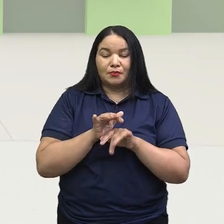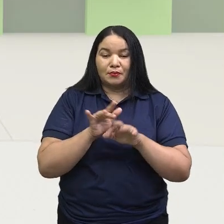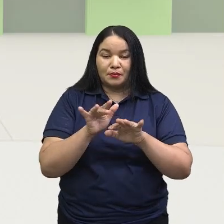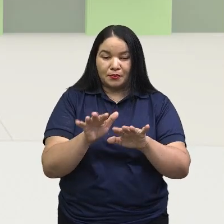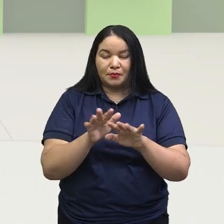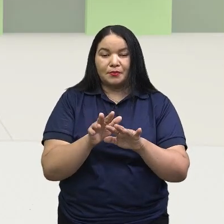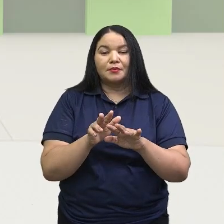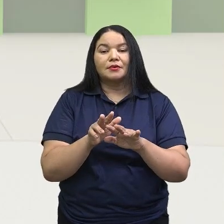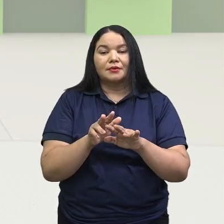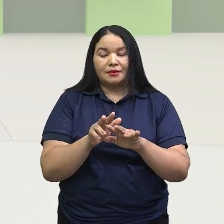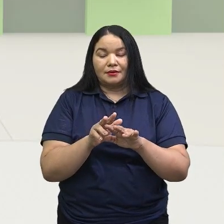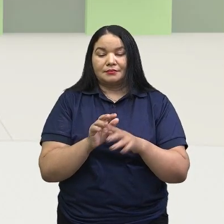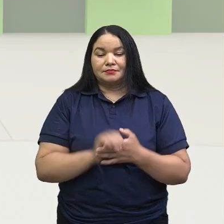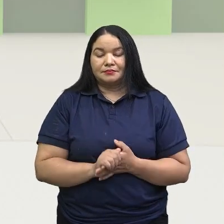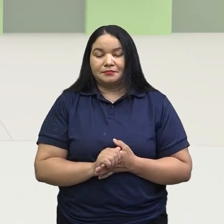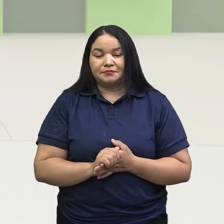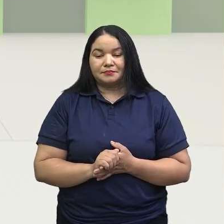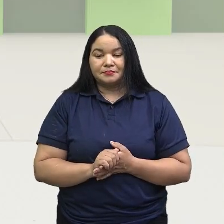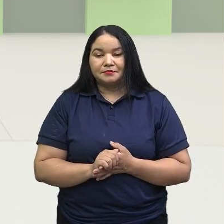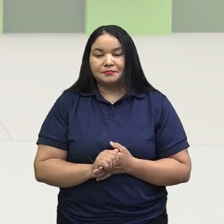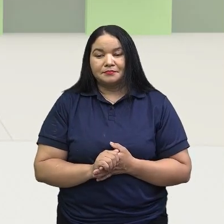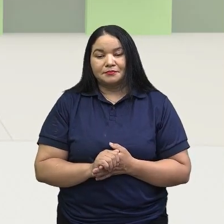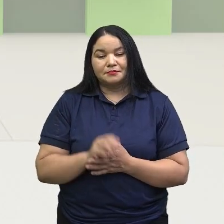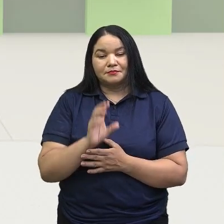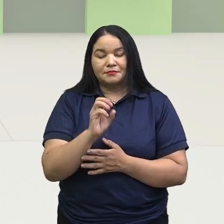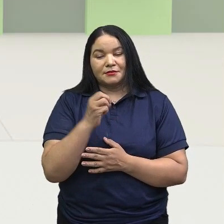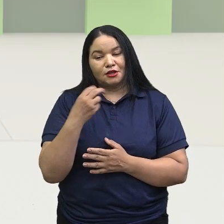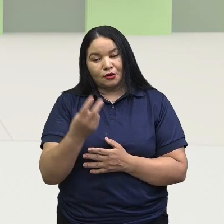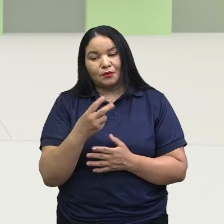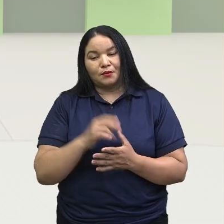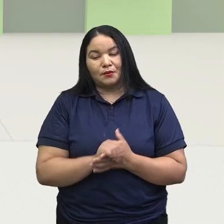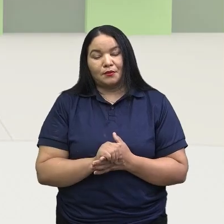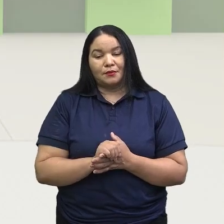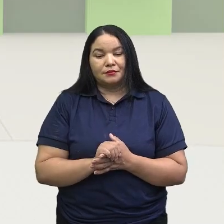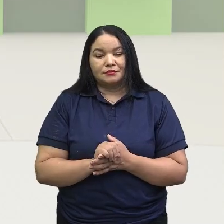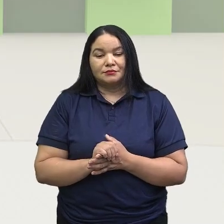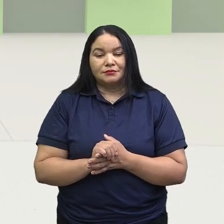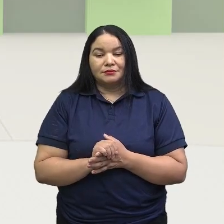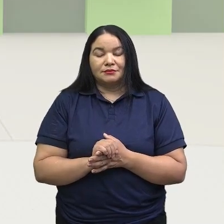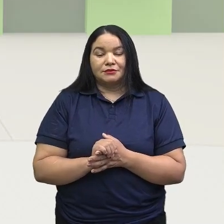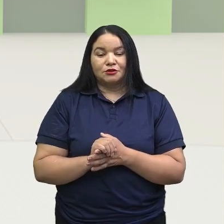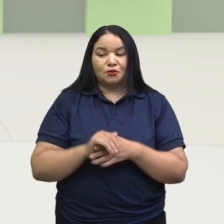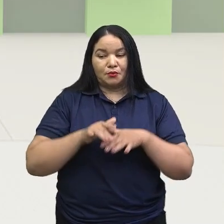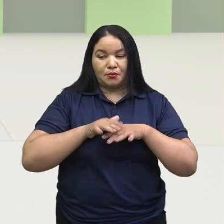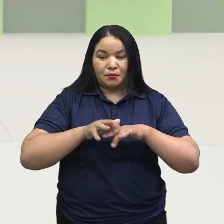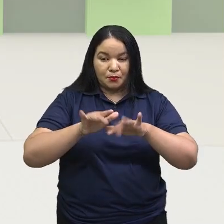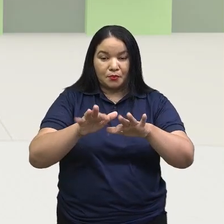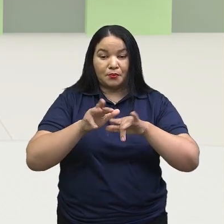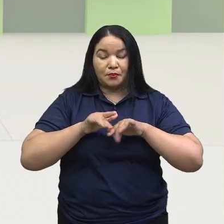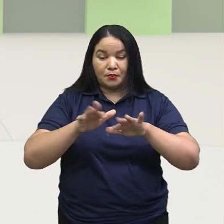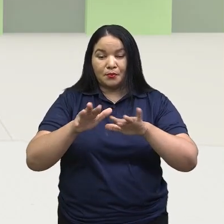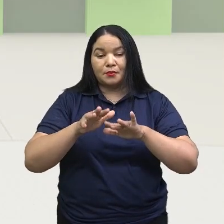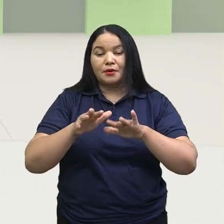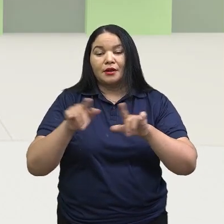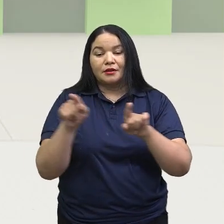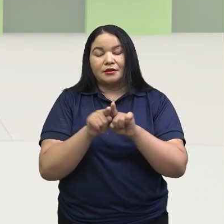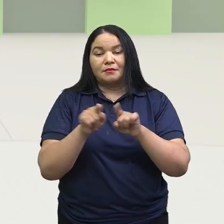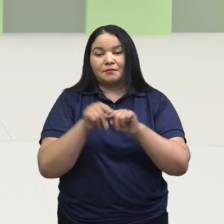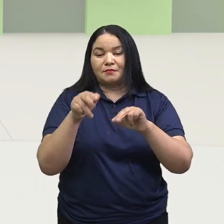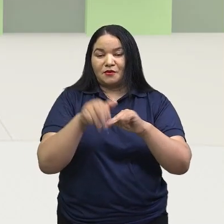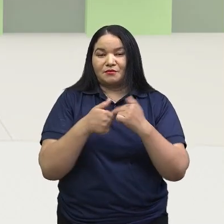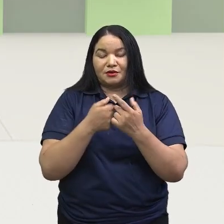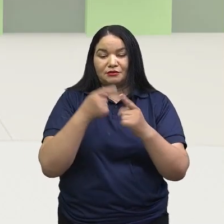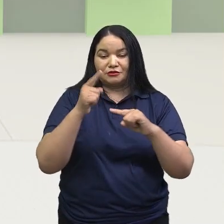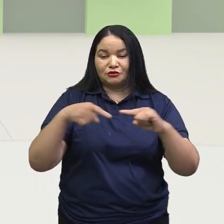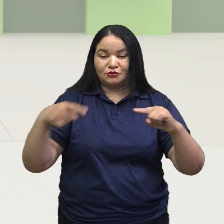por fontes naturais ou artificiais que percorrem espaços ou espaço por meio de